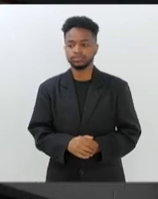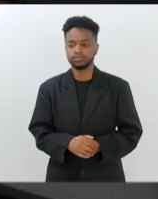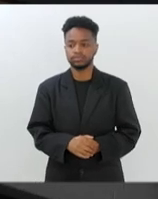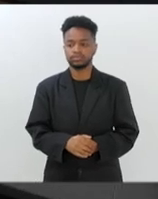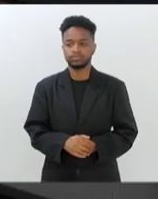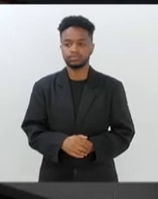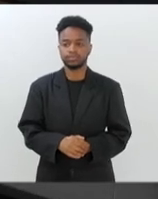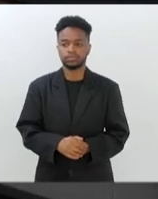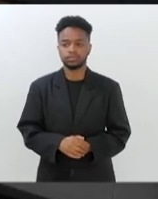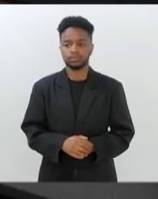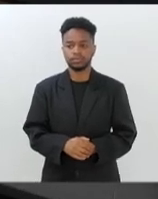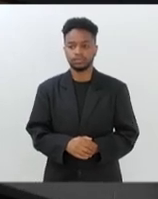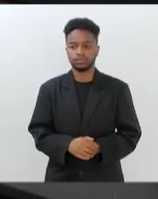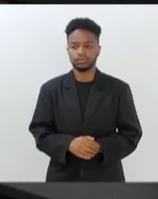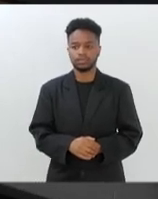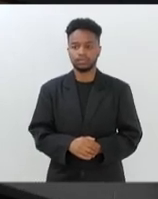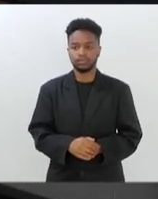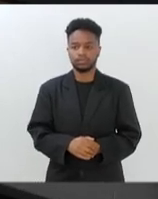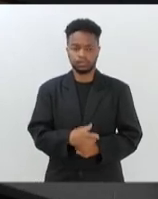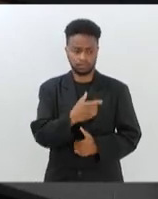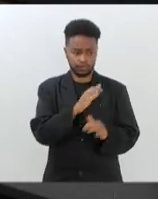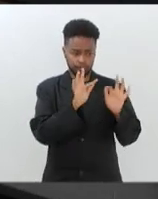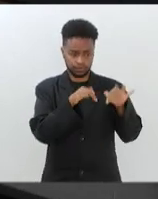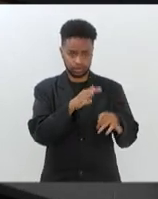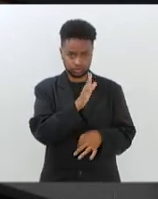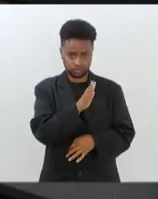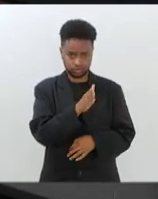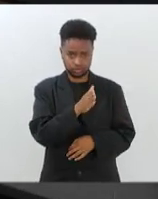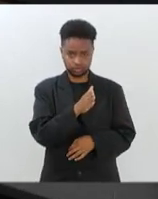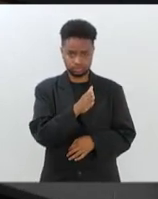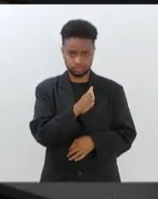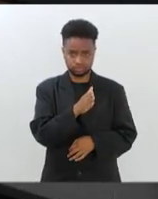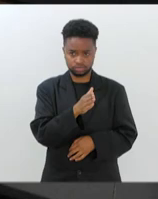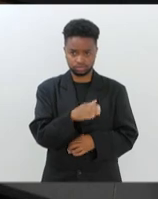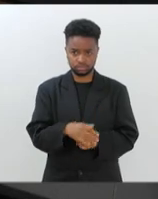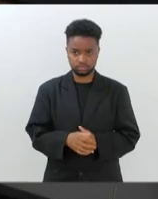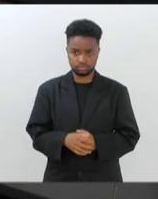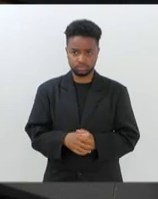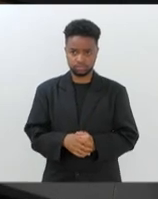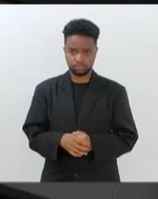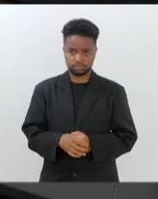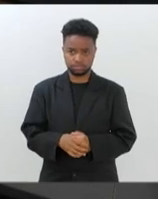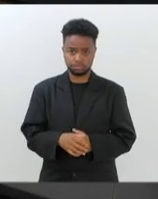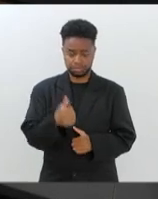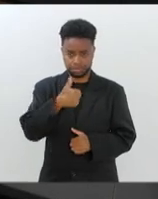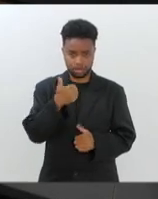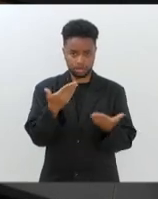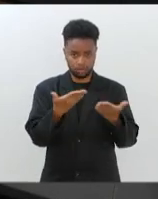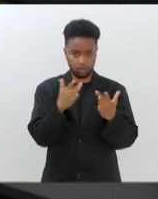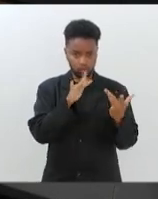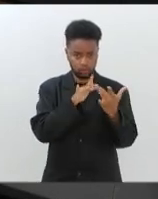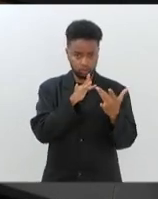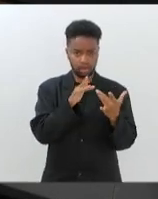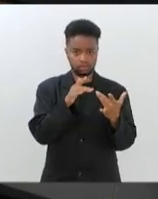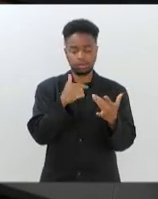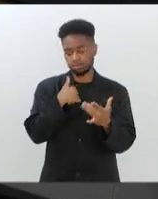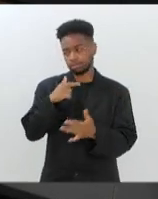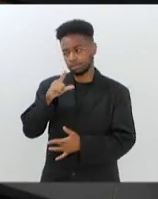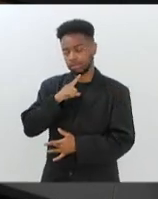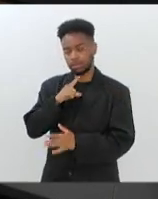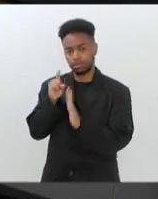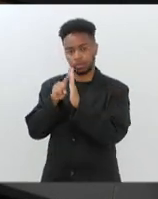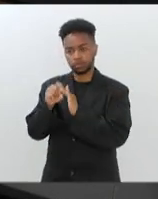não vência Presidente fiz nessa primeira abordagem nessa primeira abordagem ten